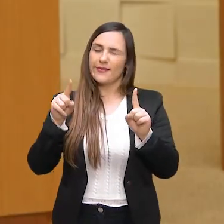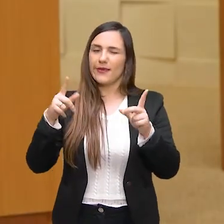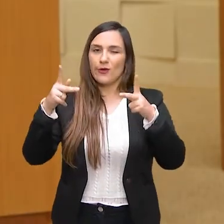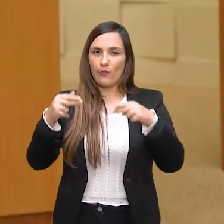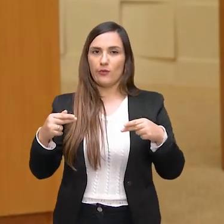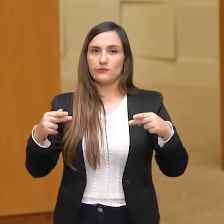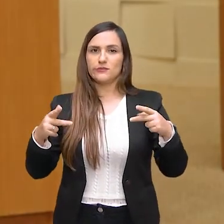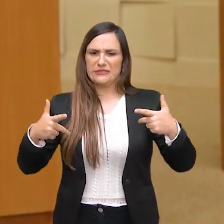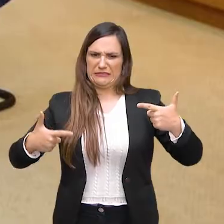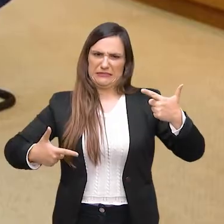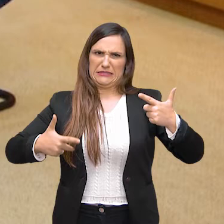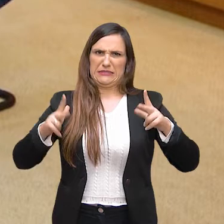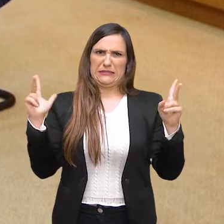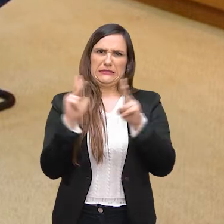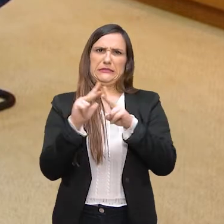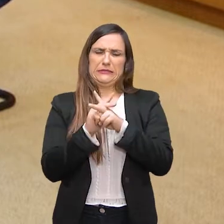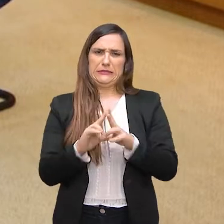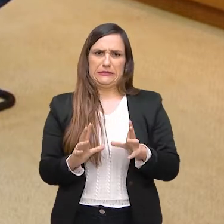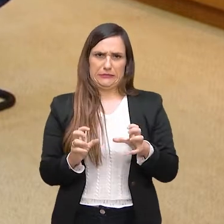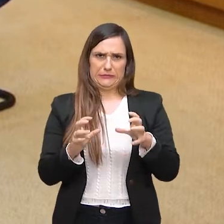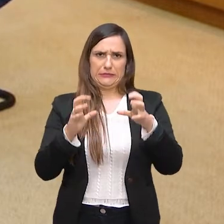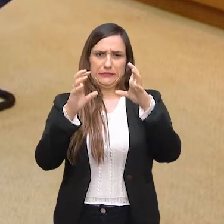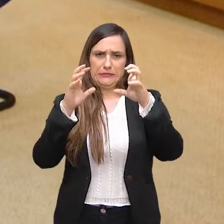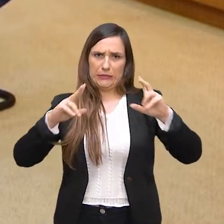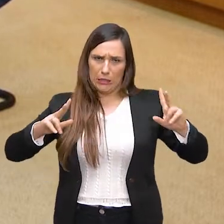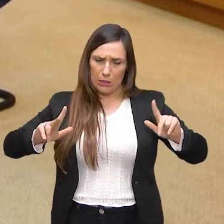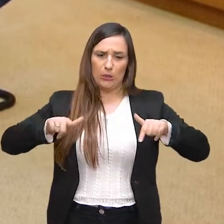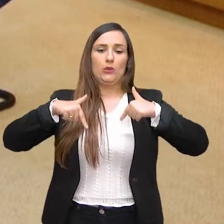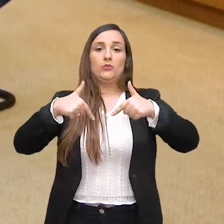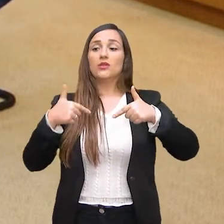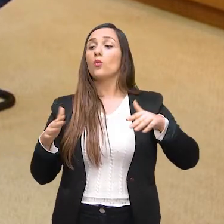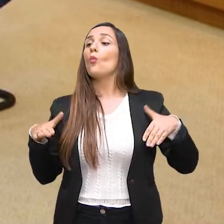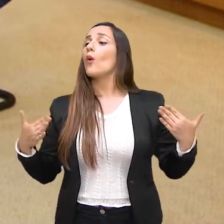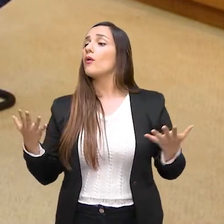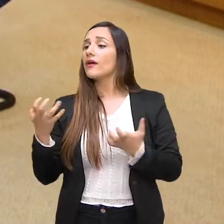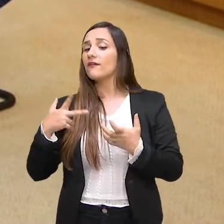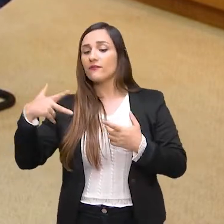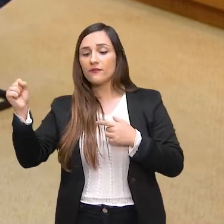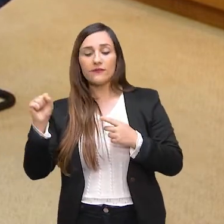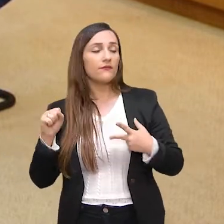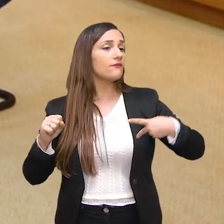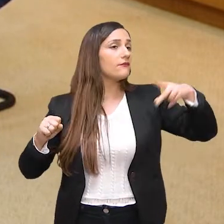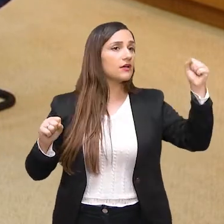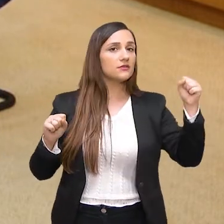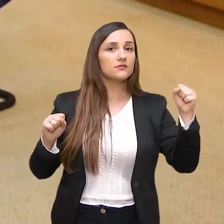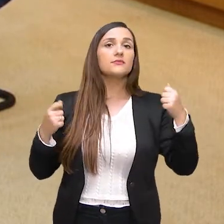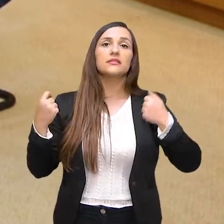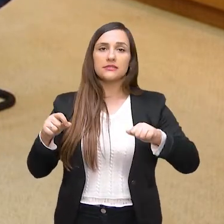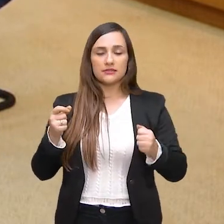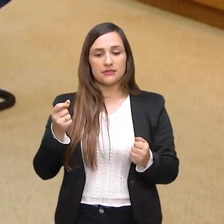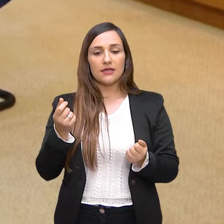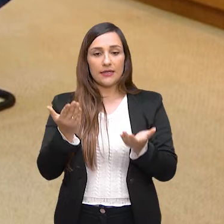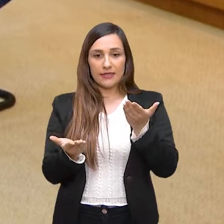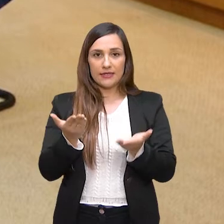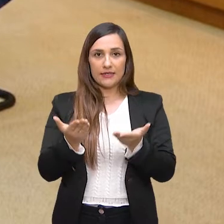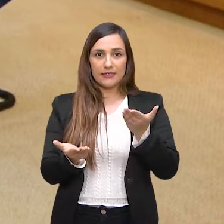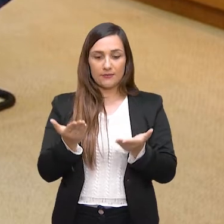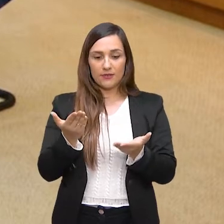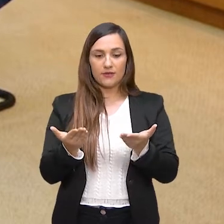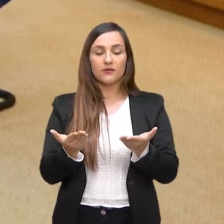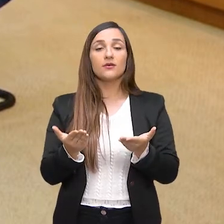dados, mas é uma luta, então, em que essas partes querem vencer, e cabe ao juiz equilibrar essa